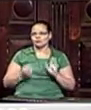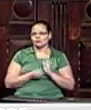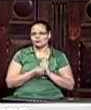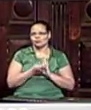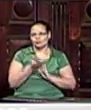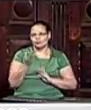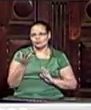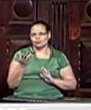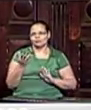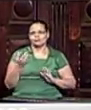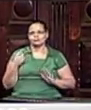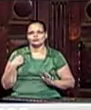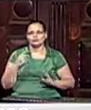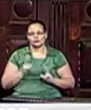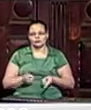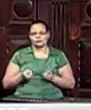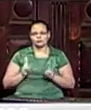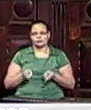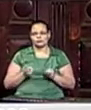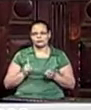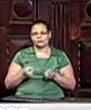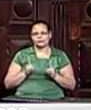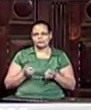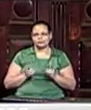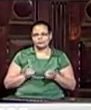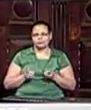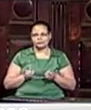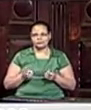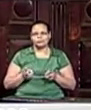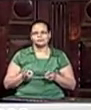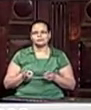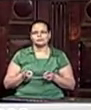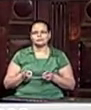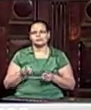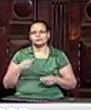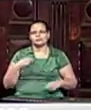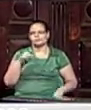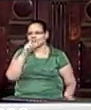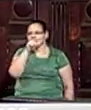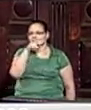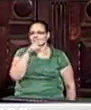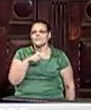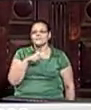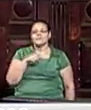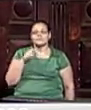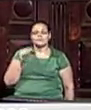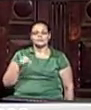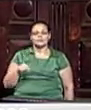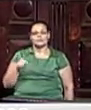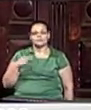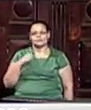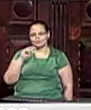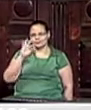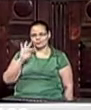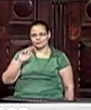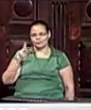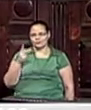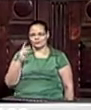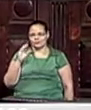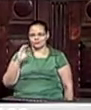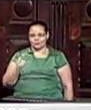diversas áreas, de continuidade da era do tucanato, com Fernando Henrique